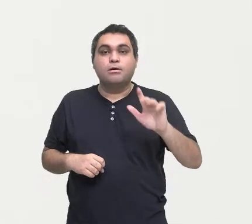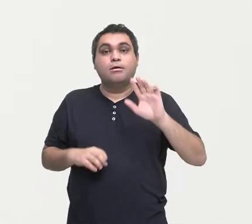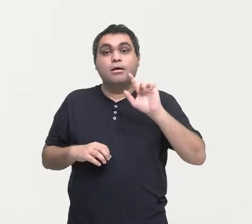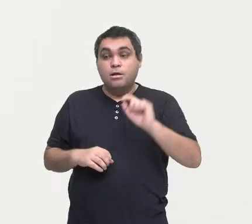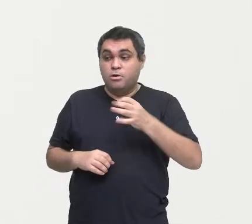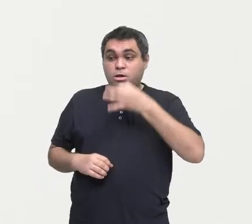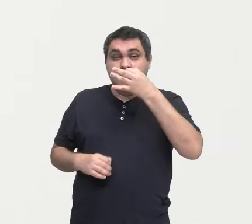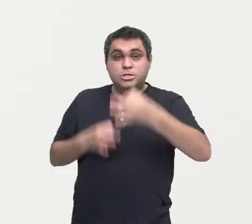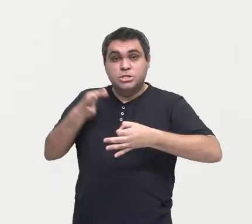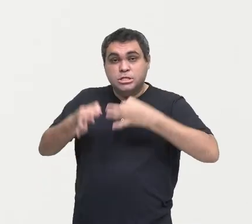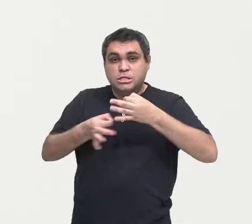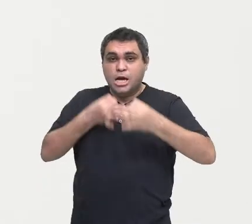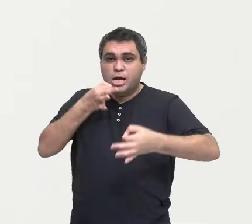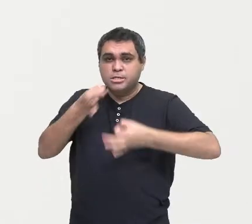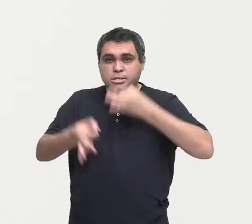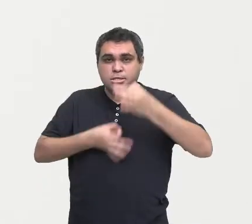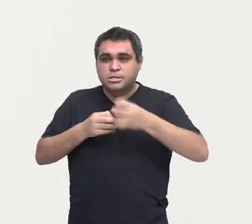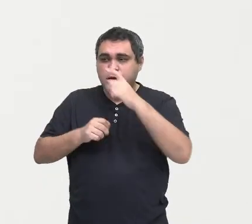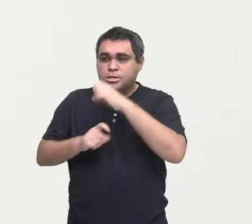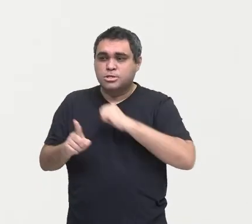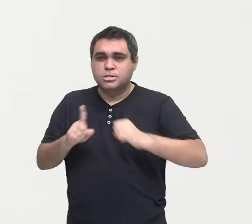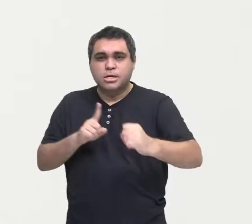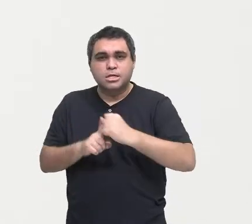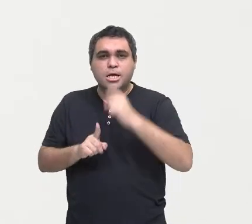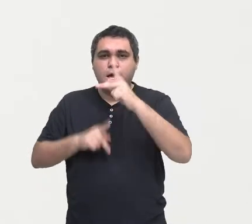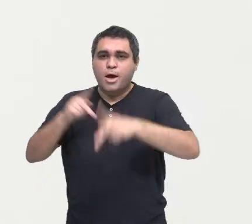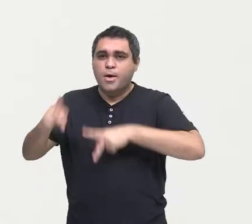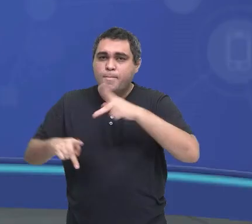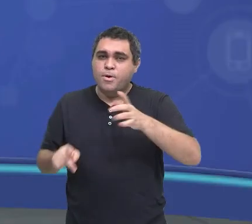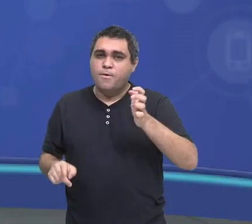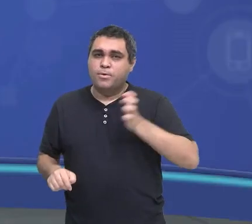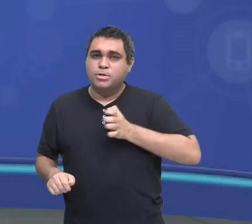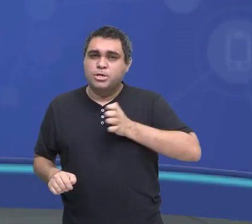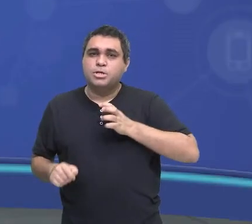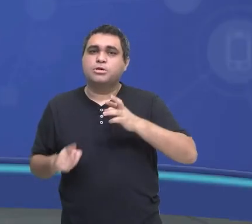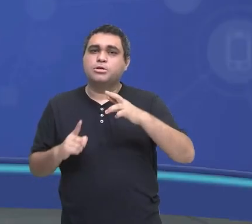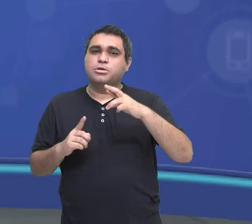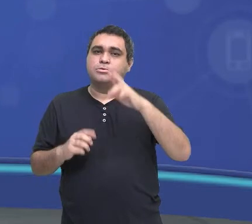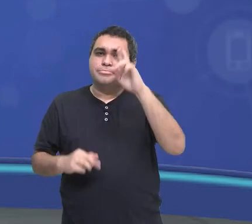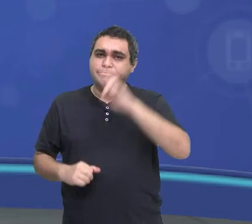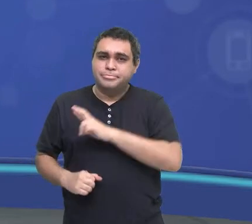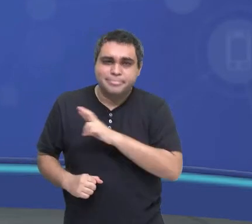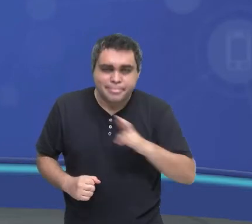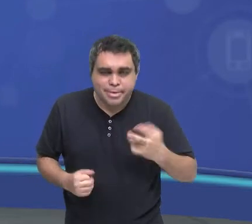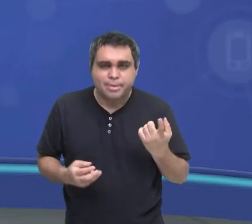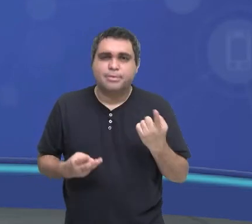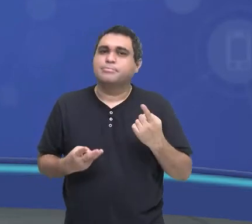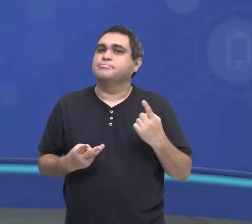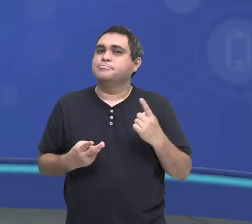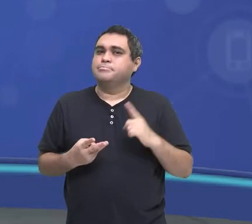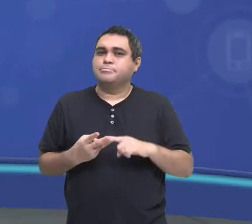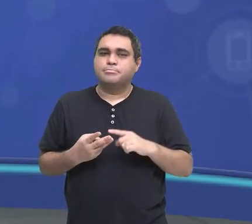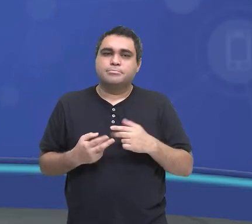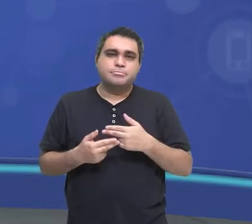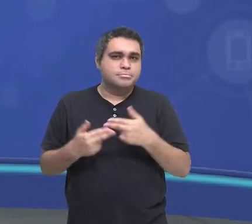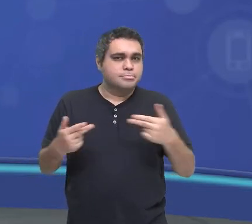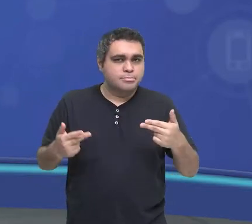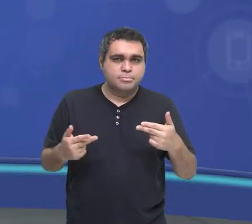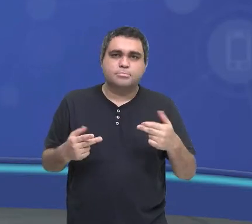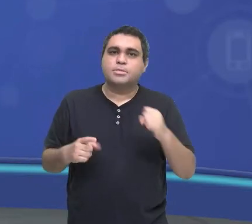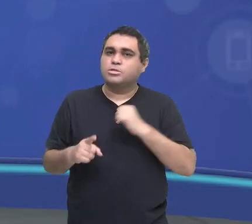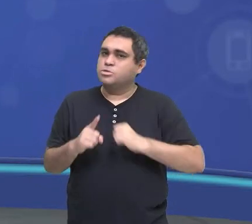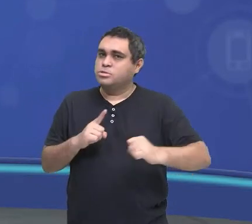criticar a nobreza, criticar também ali características da